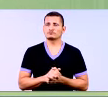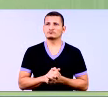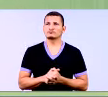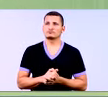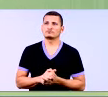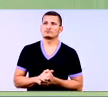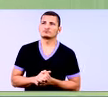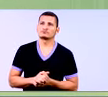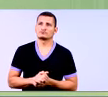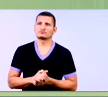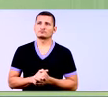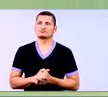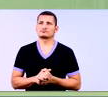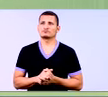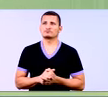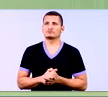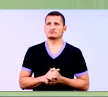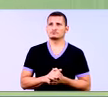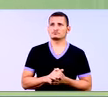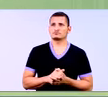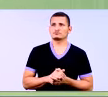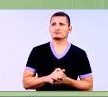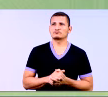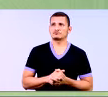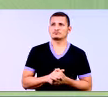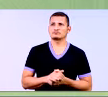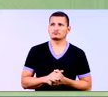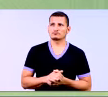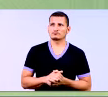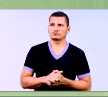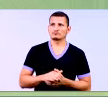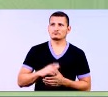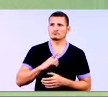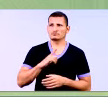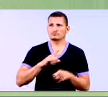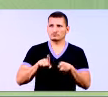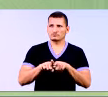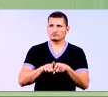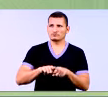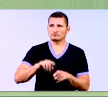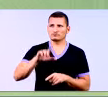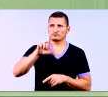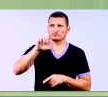dos núcleos físicos, ainda tem o núcleo lógico. Então é possível,